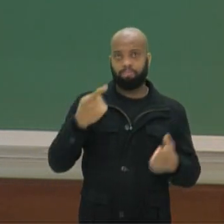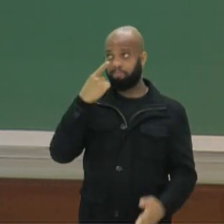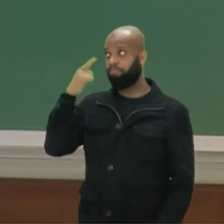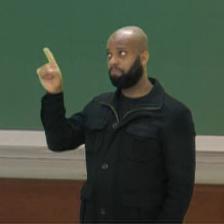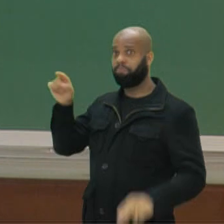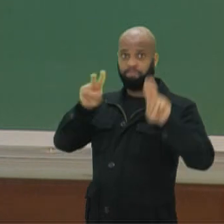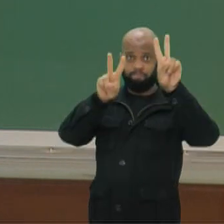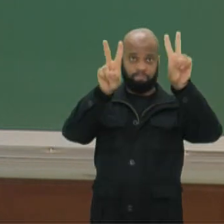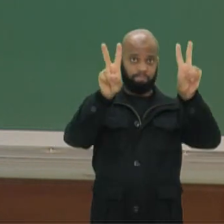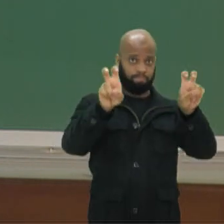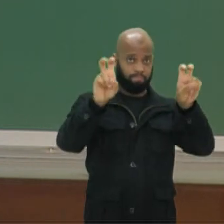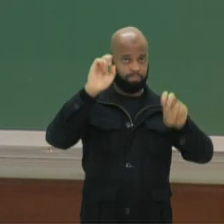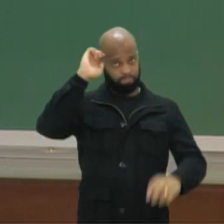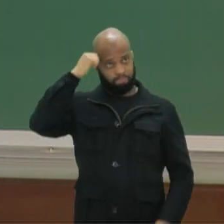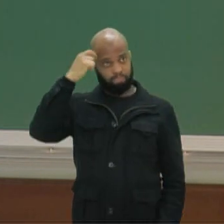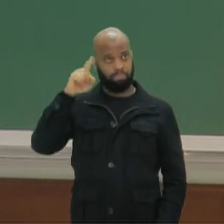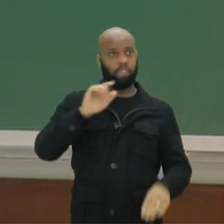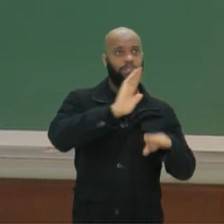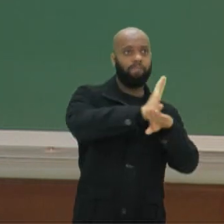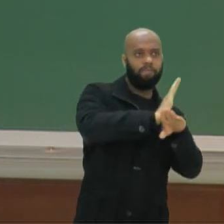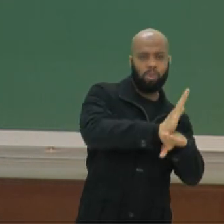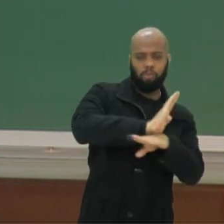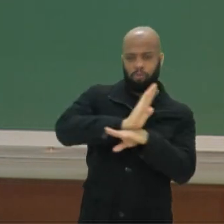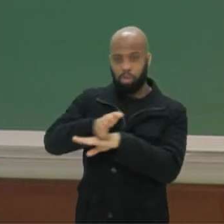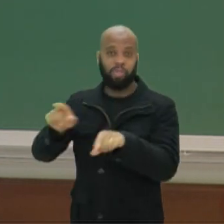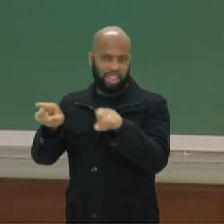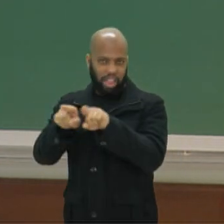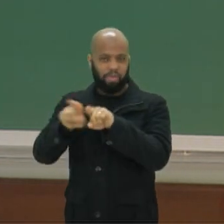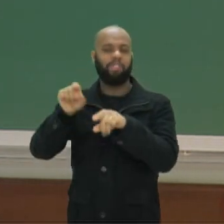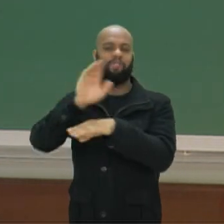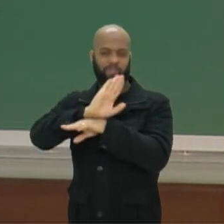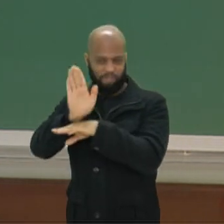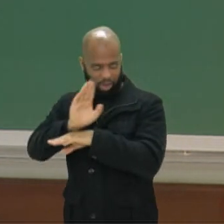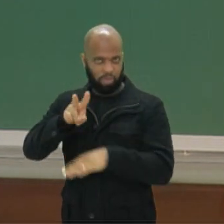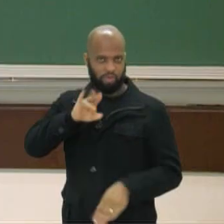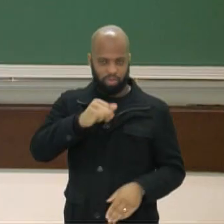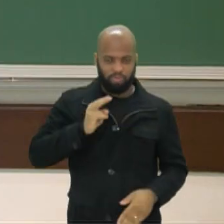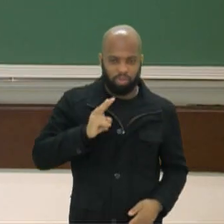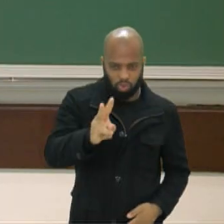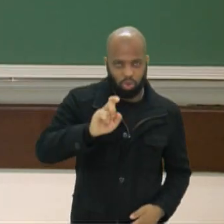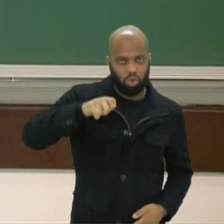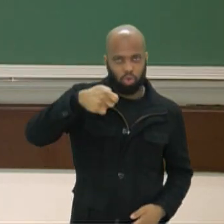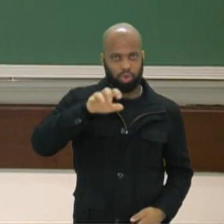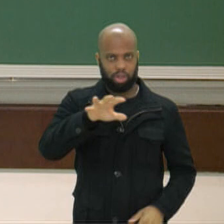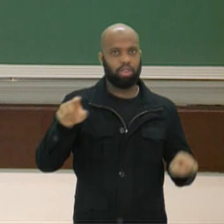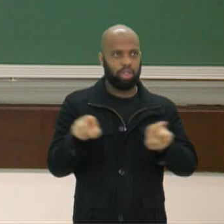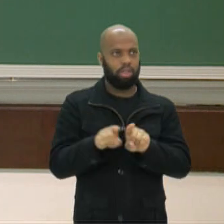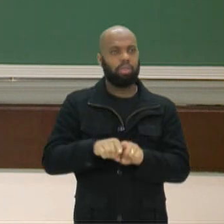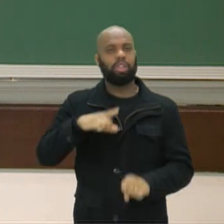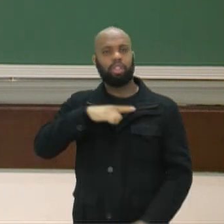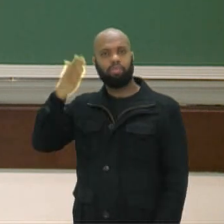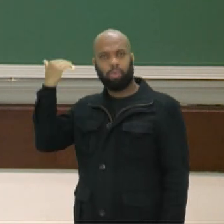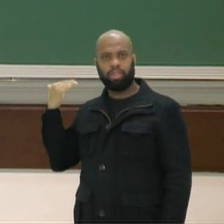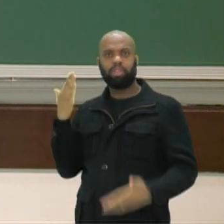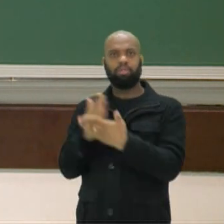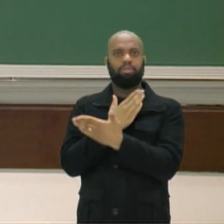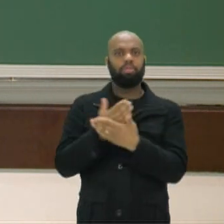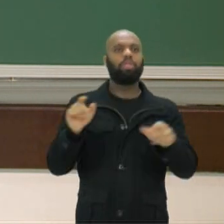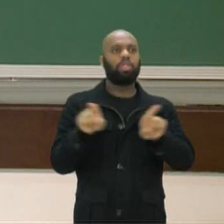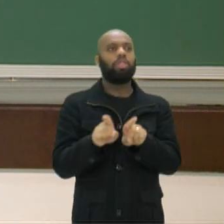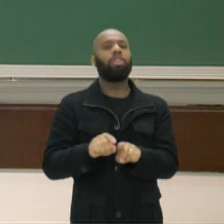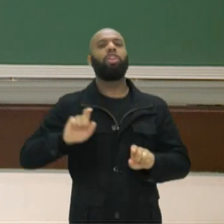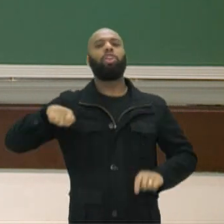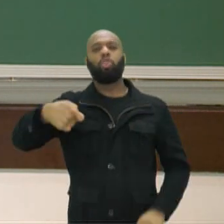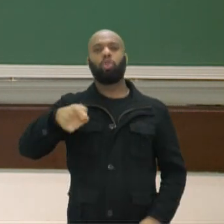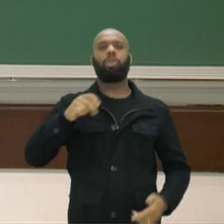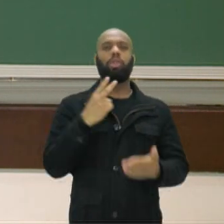Movies and Movies, filmes, filmes e filmes, nós vamos continuar falando de filmes, né? Que a gente, teve aulas anteriores que a gente falou sobre esse